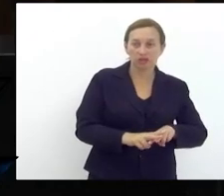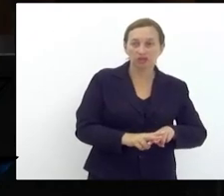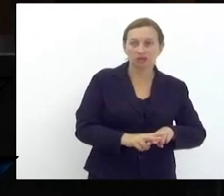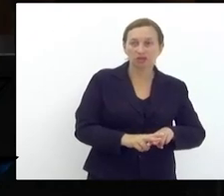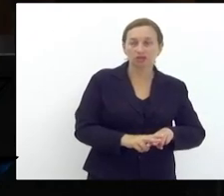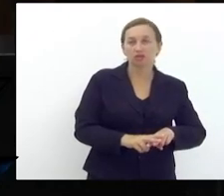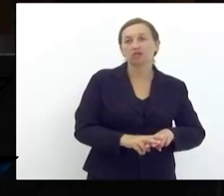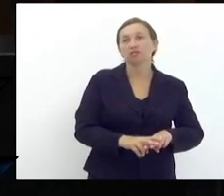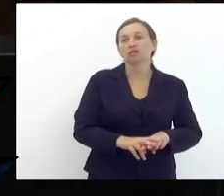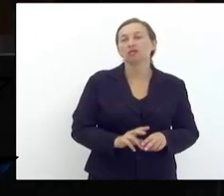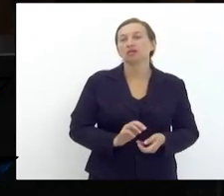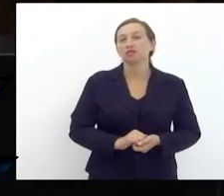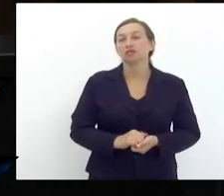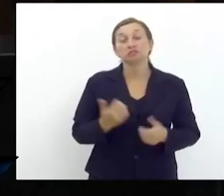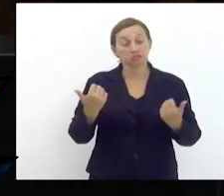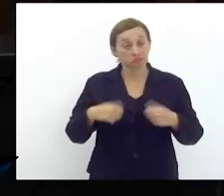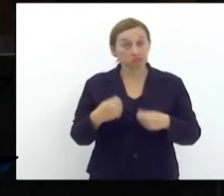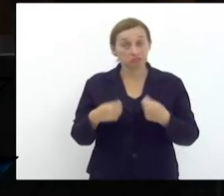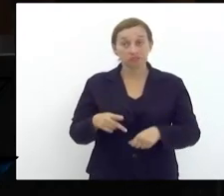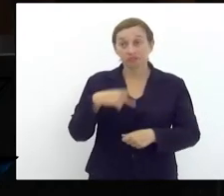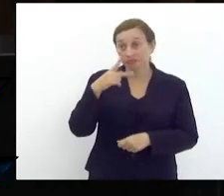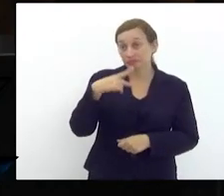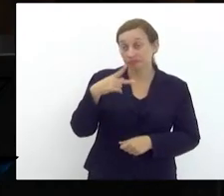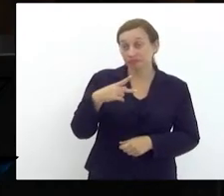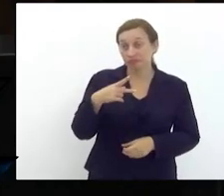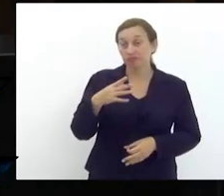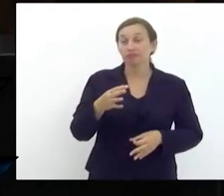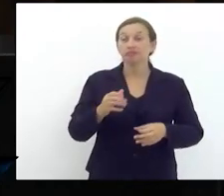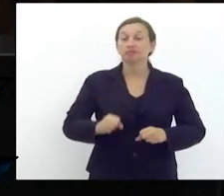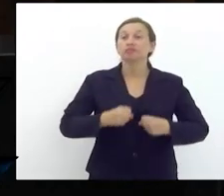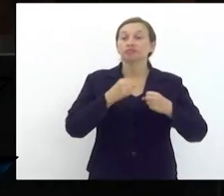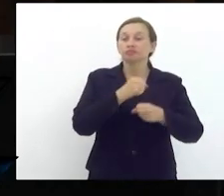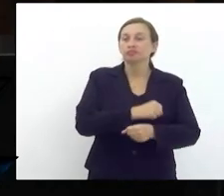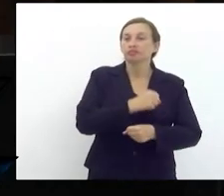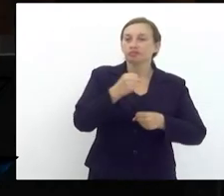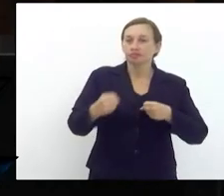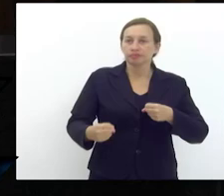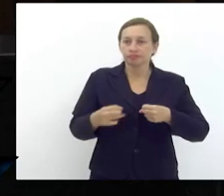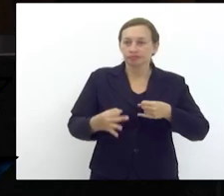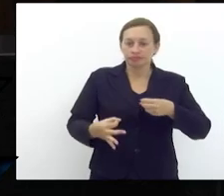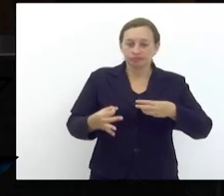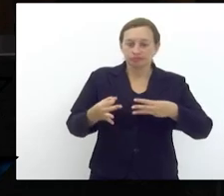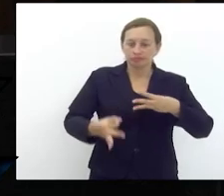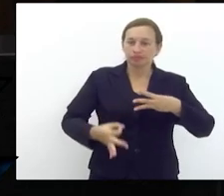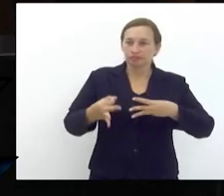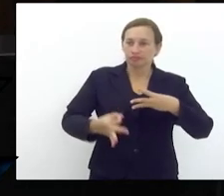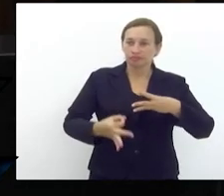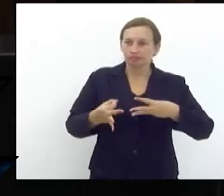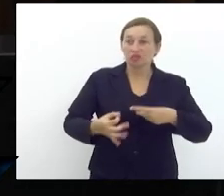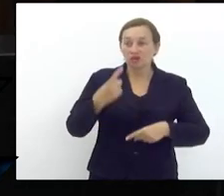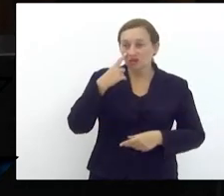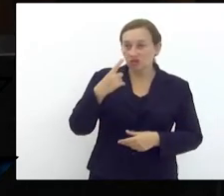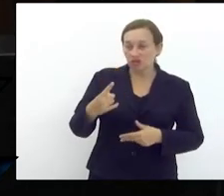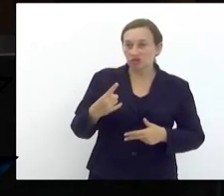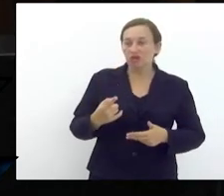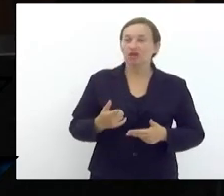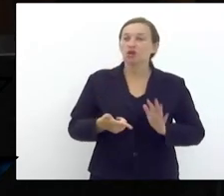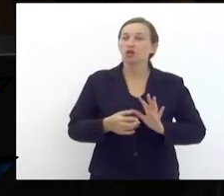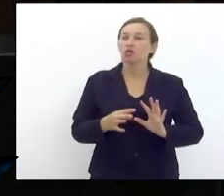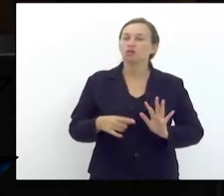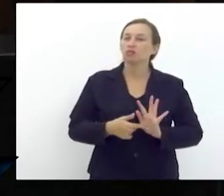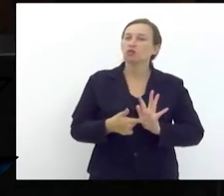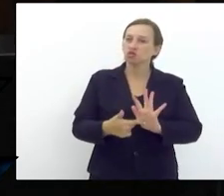evidentemente a gente precisa falar do Poder Judiciário afinal de contas quando a gente olha aí os dados demonstrados